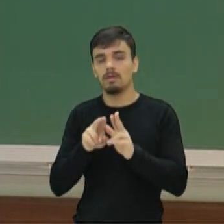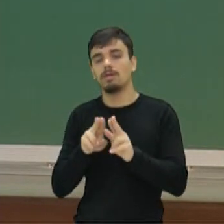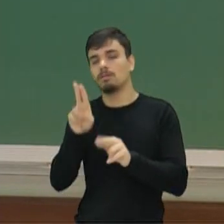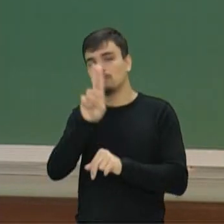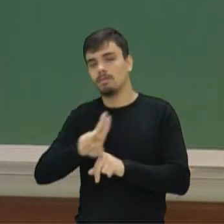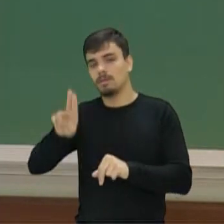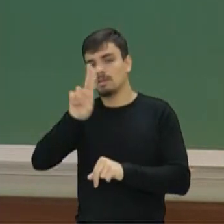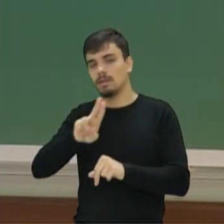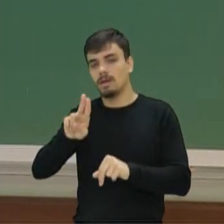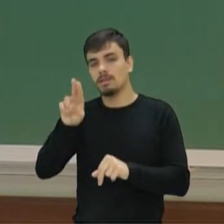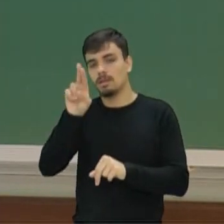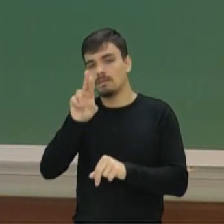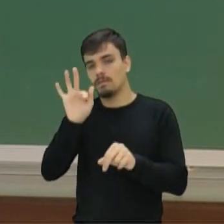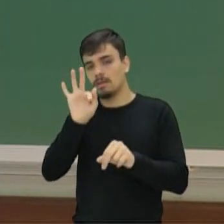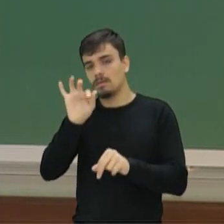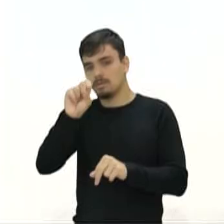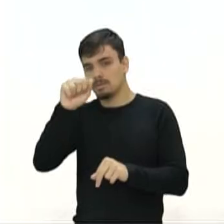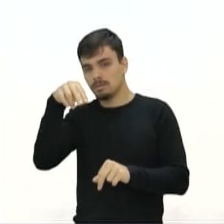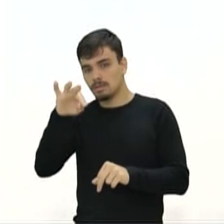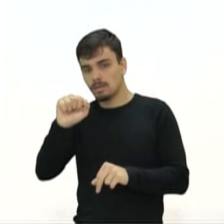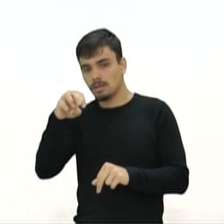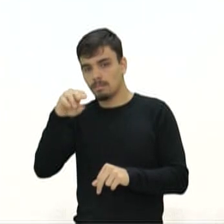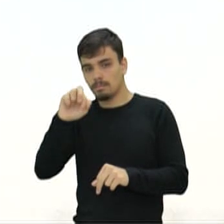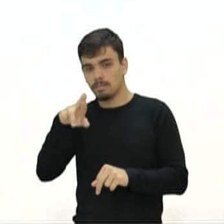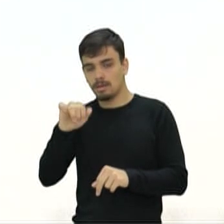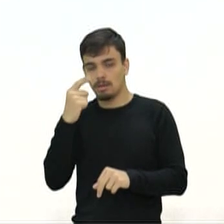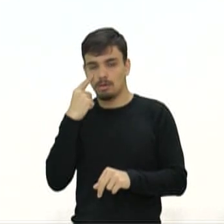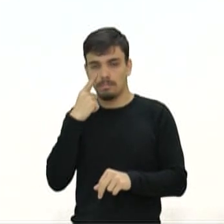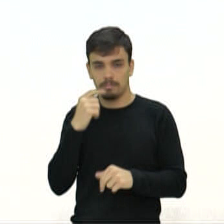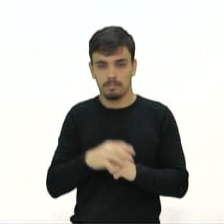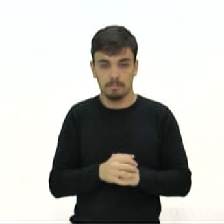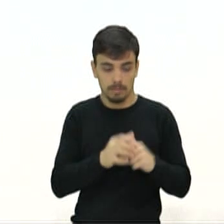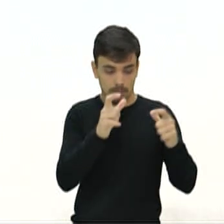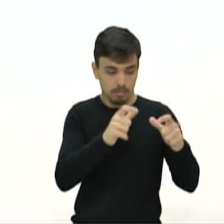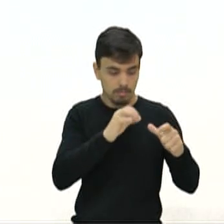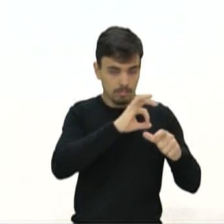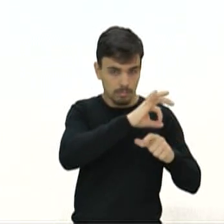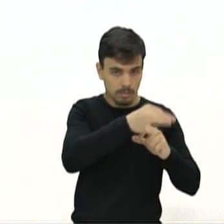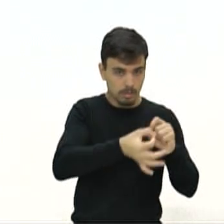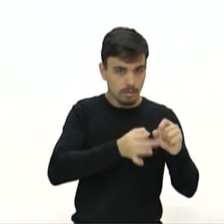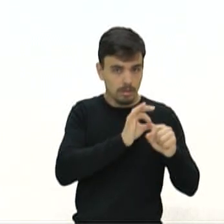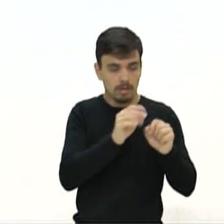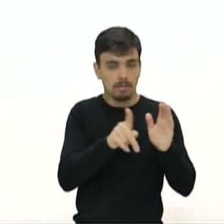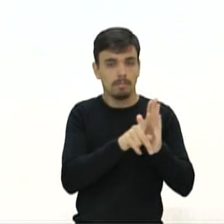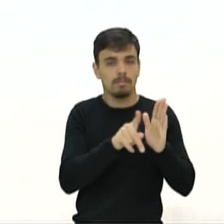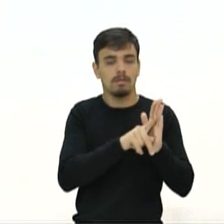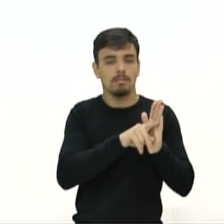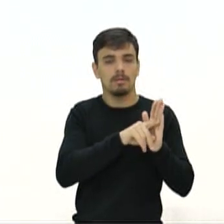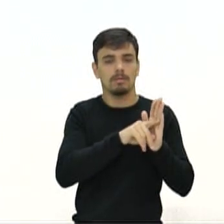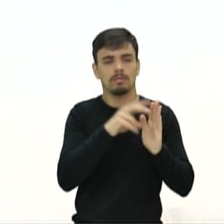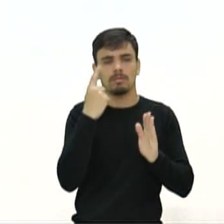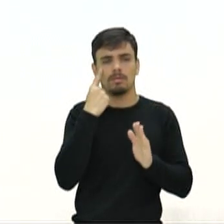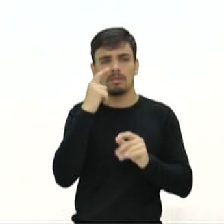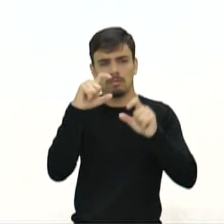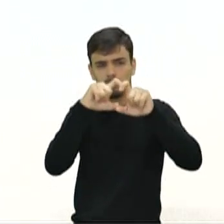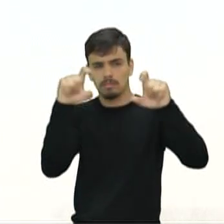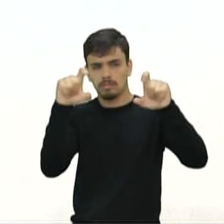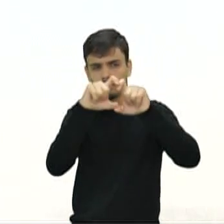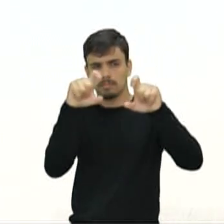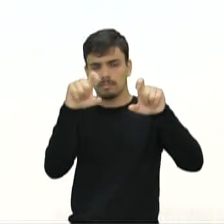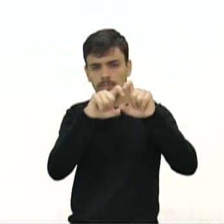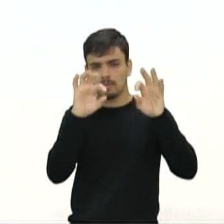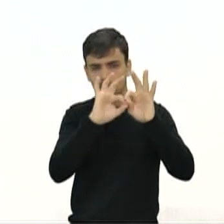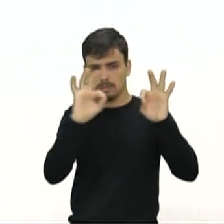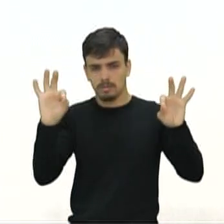Maria. Ele fala o seguinte: uma partícula com carga de 2 vezes 10 a menos 7 coulomb se desloca do ponto A para o